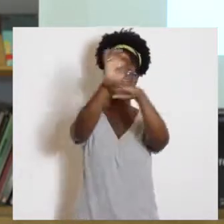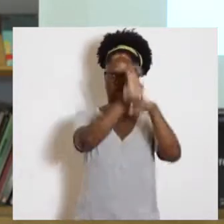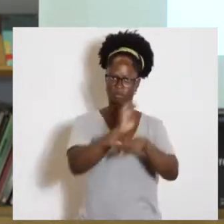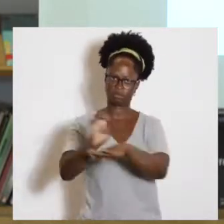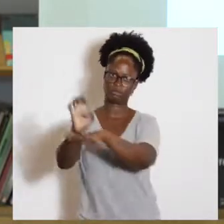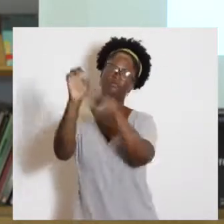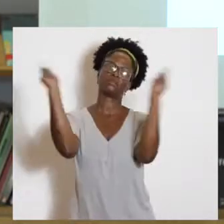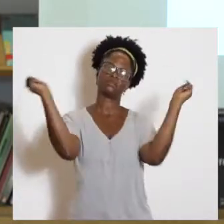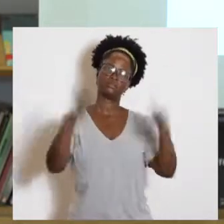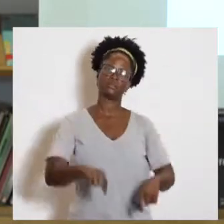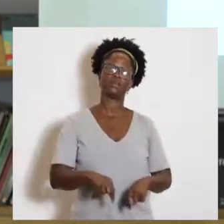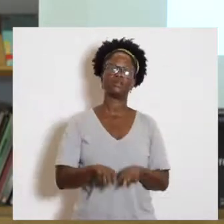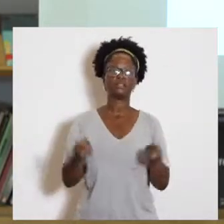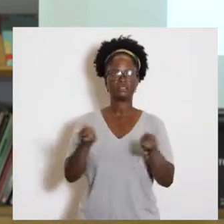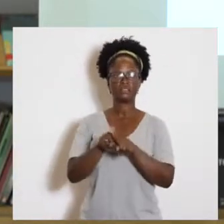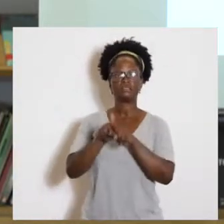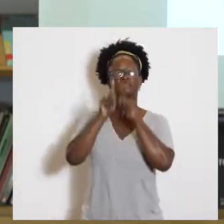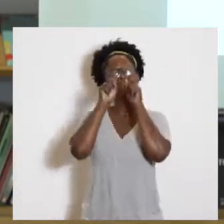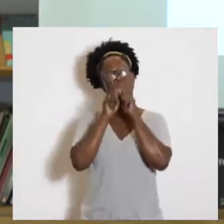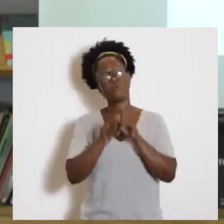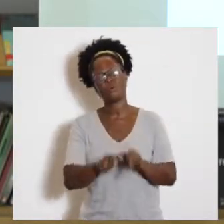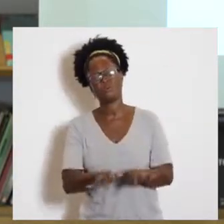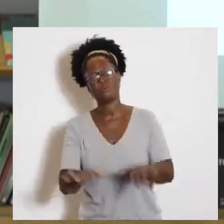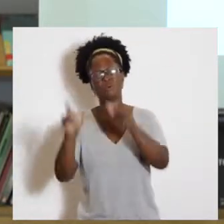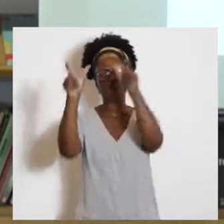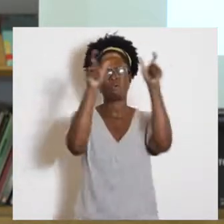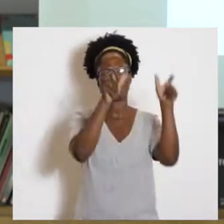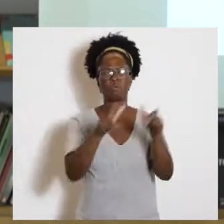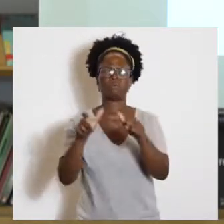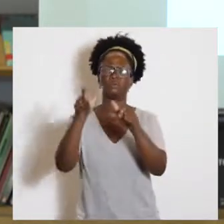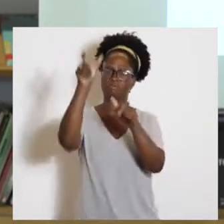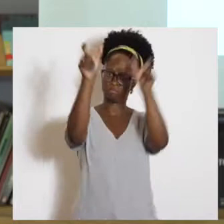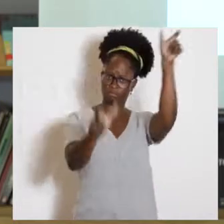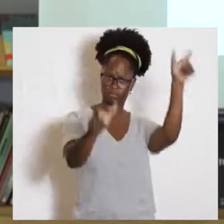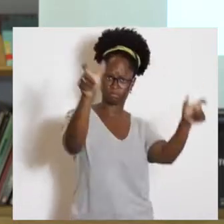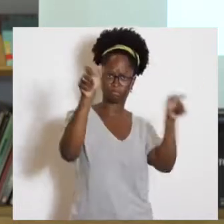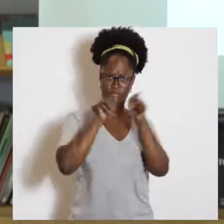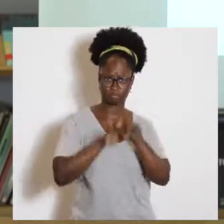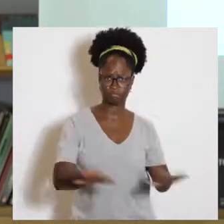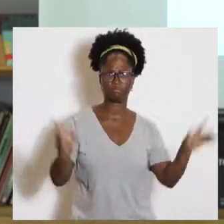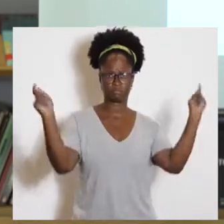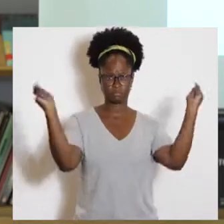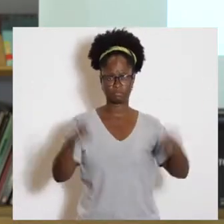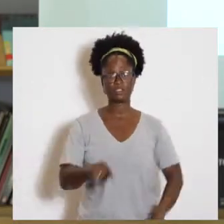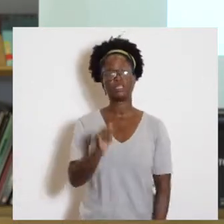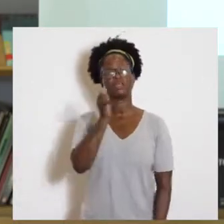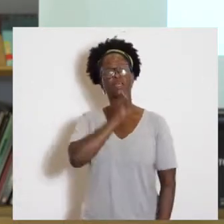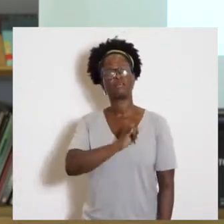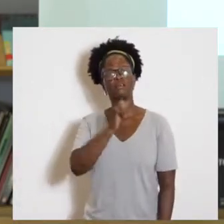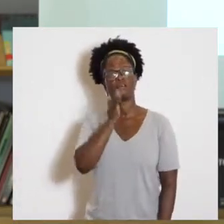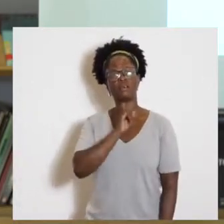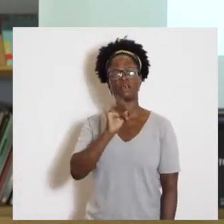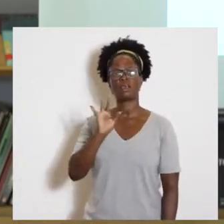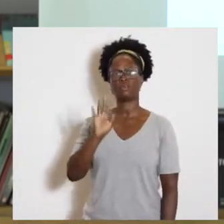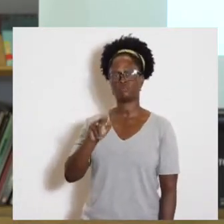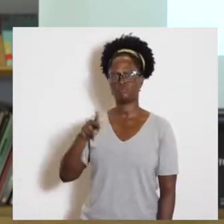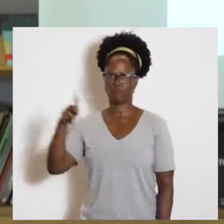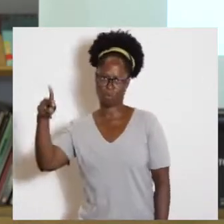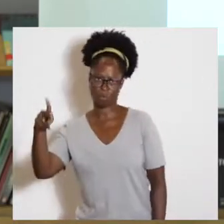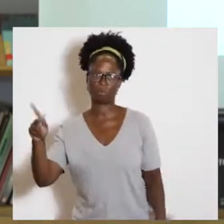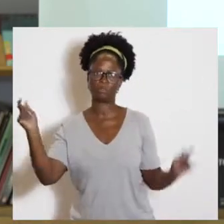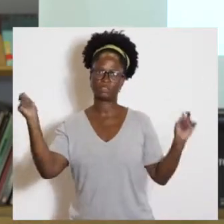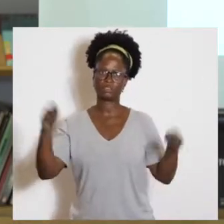pode chegar a infinidade de outros sujeitos eventos como por exemplo a flup